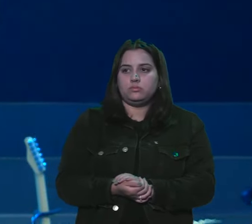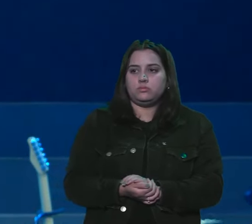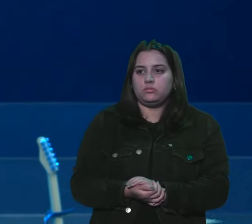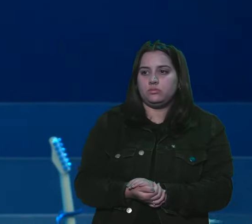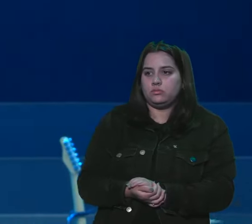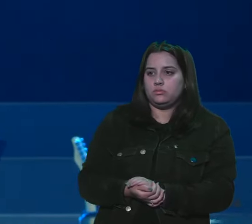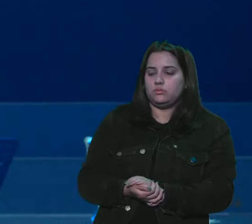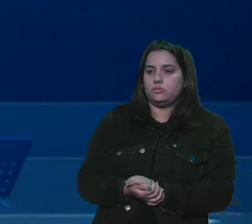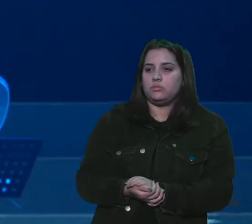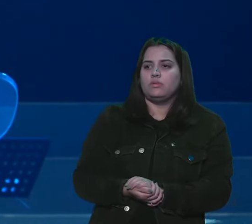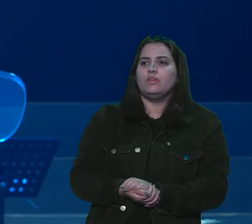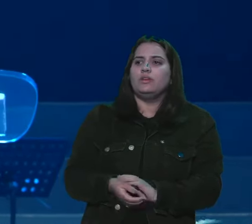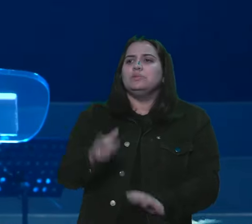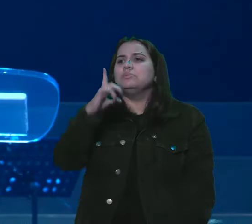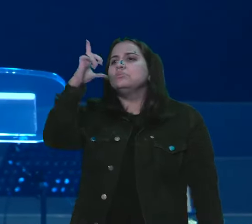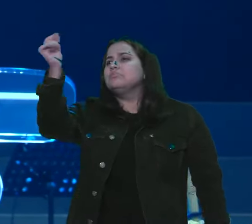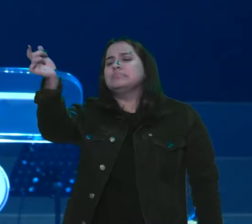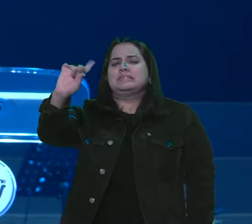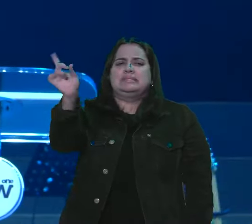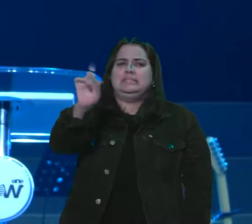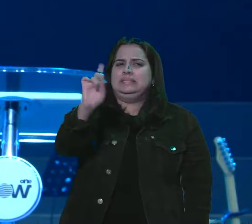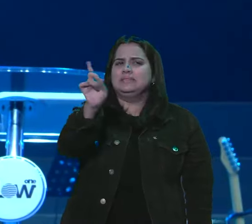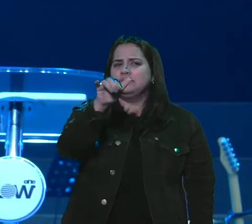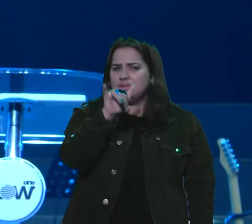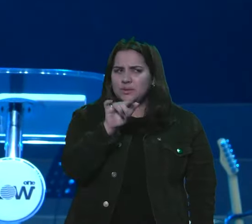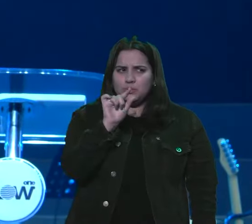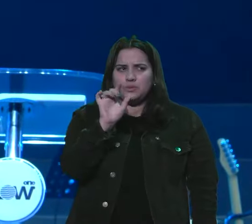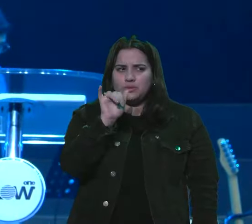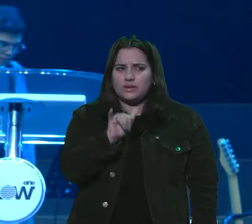Eu vou pedir, não vá embora ainda.